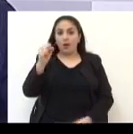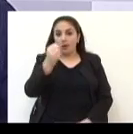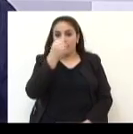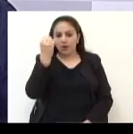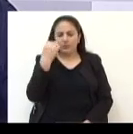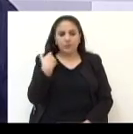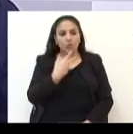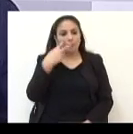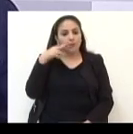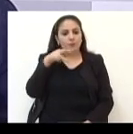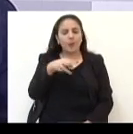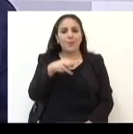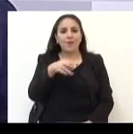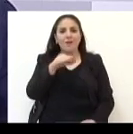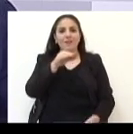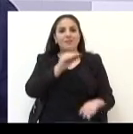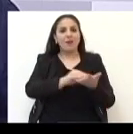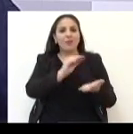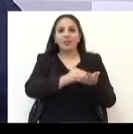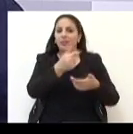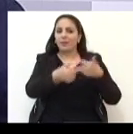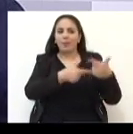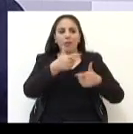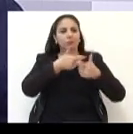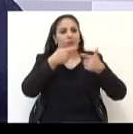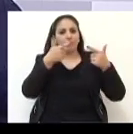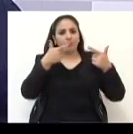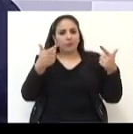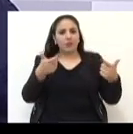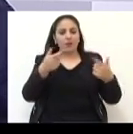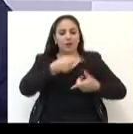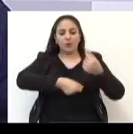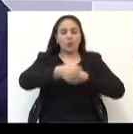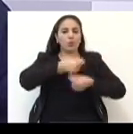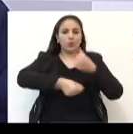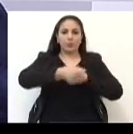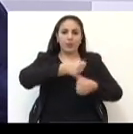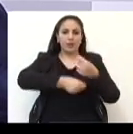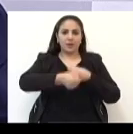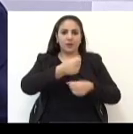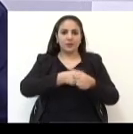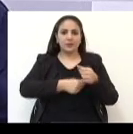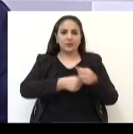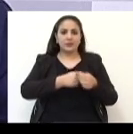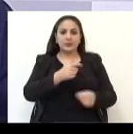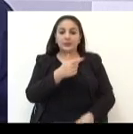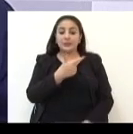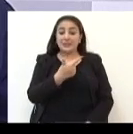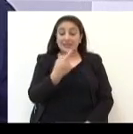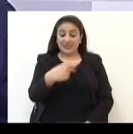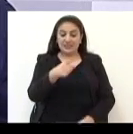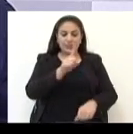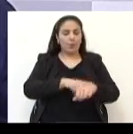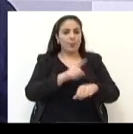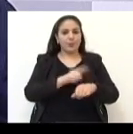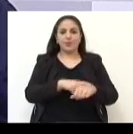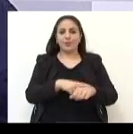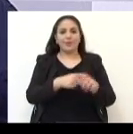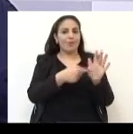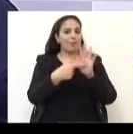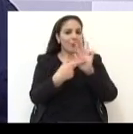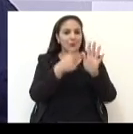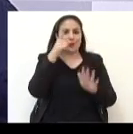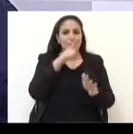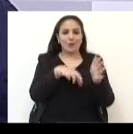visualizamos um desemprego crescente e que a economia não dá ainda, pelo menos não nesses momentos, sinais de que